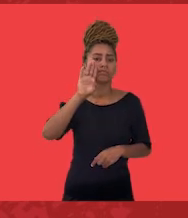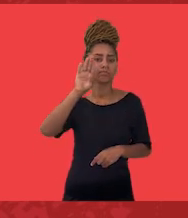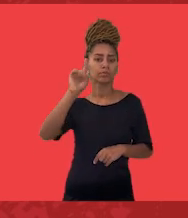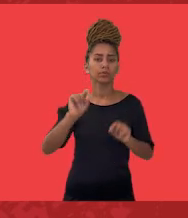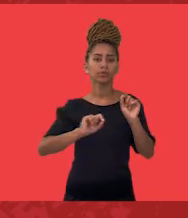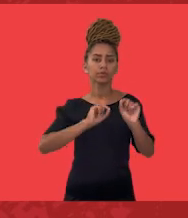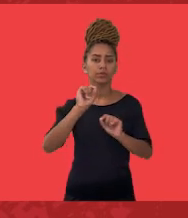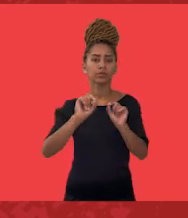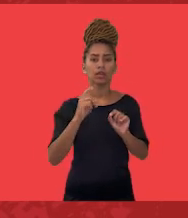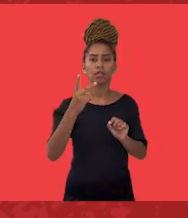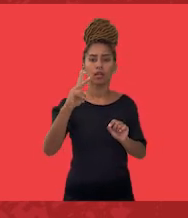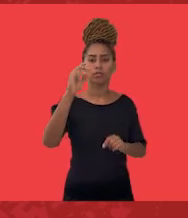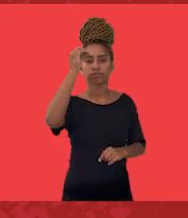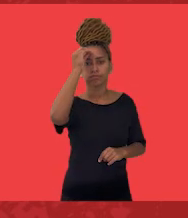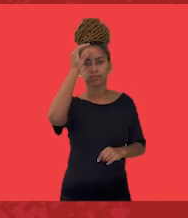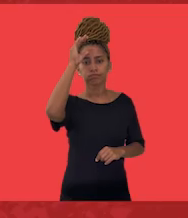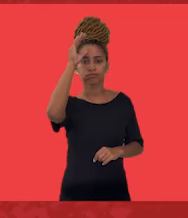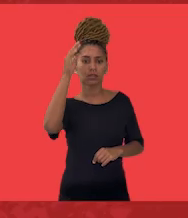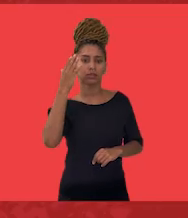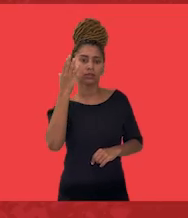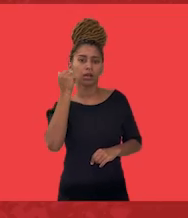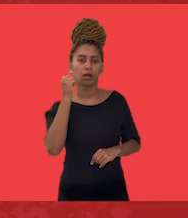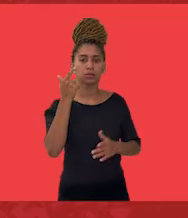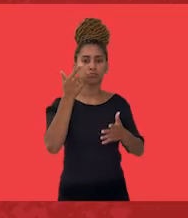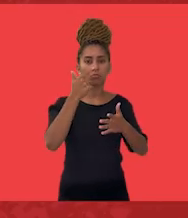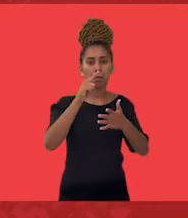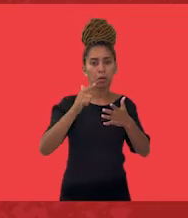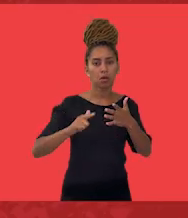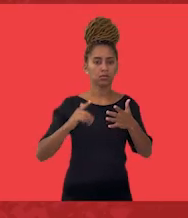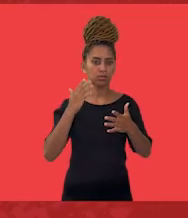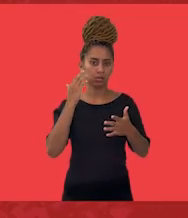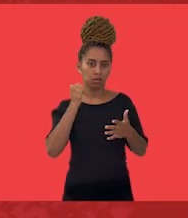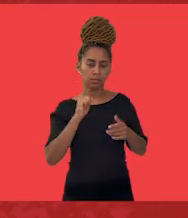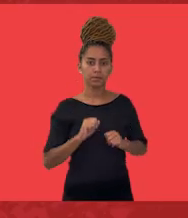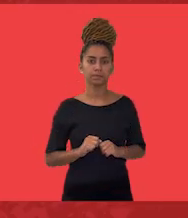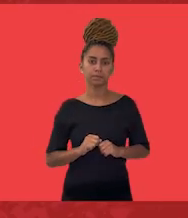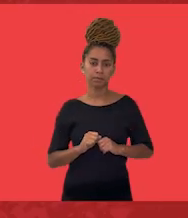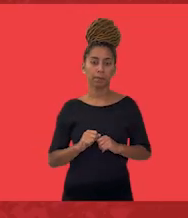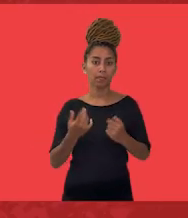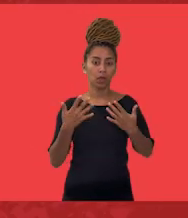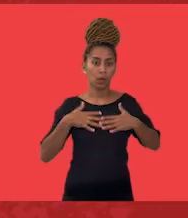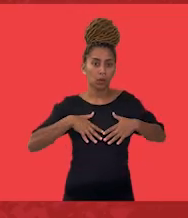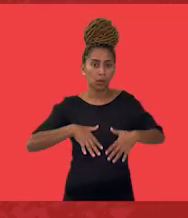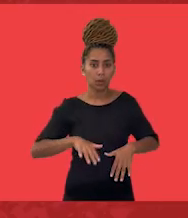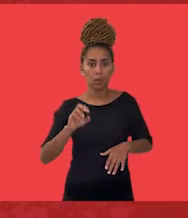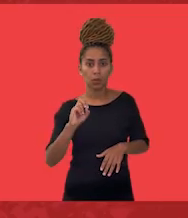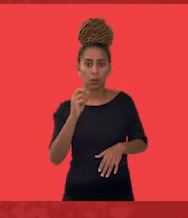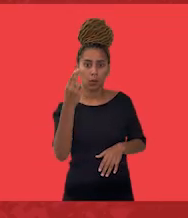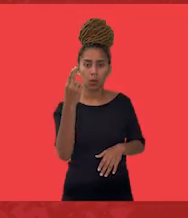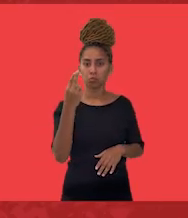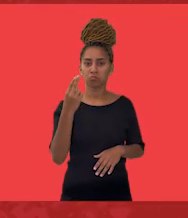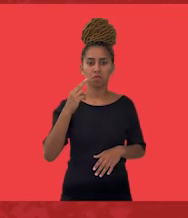tela quanto no palco, uma mise-en-scène singular que embrenha o cenário da cultura,